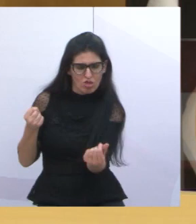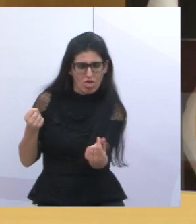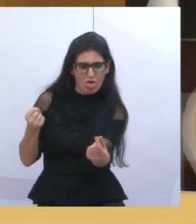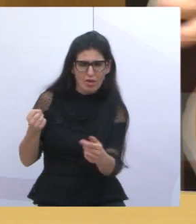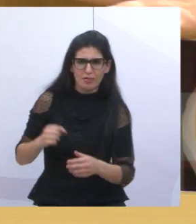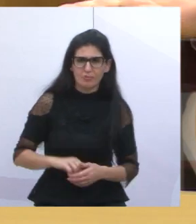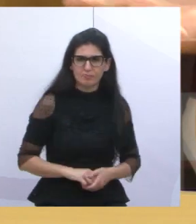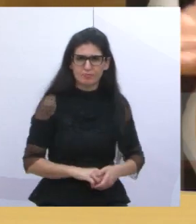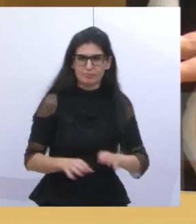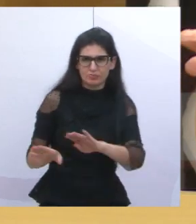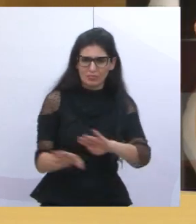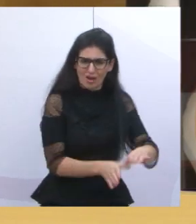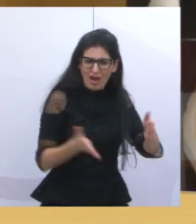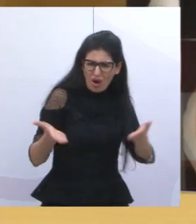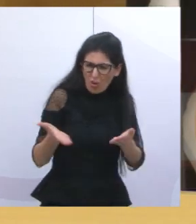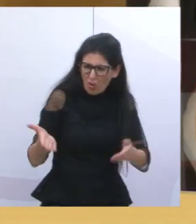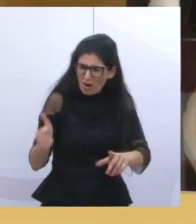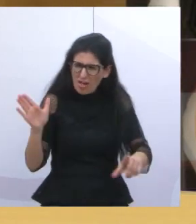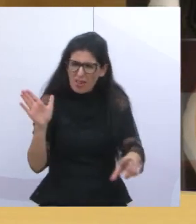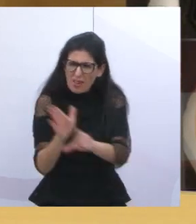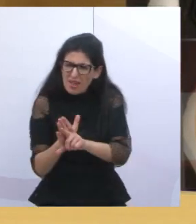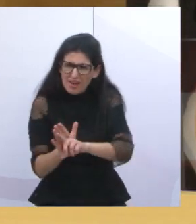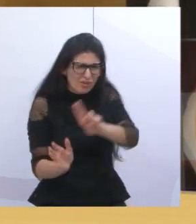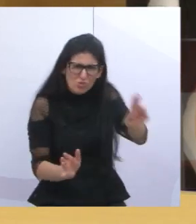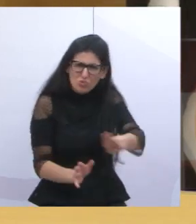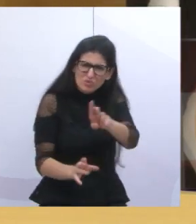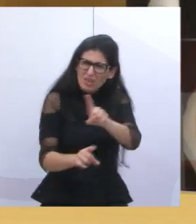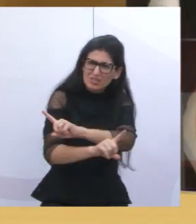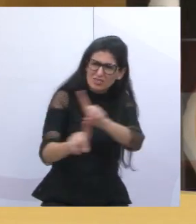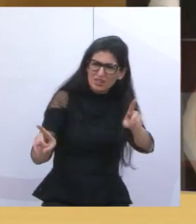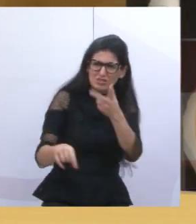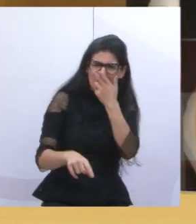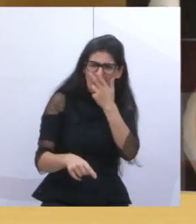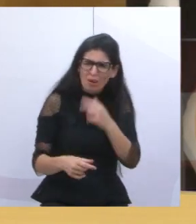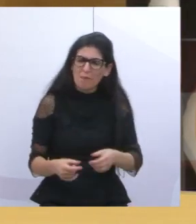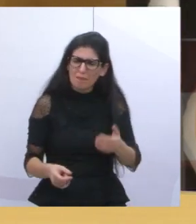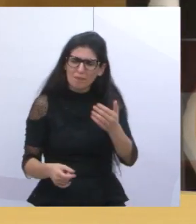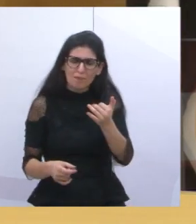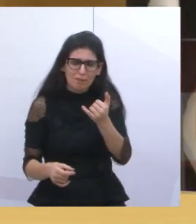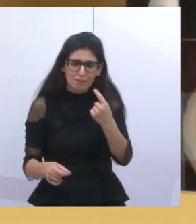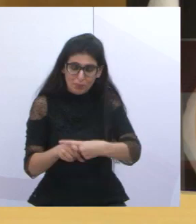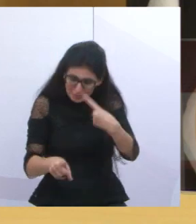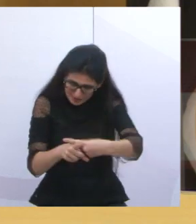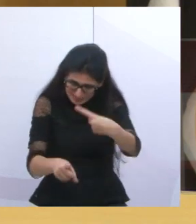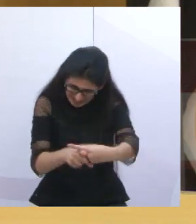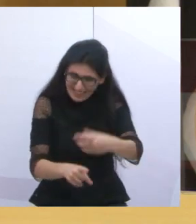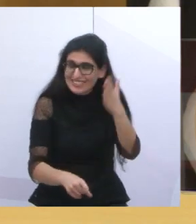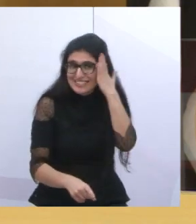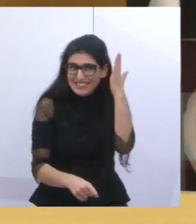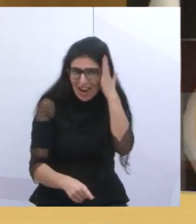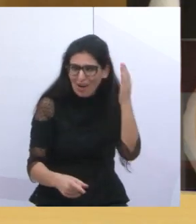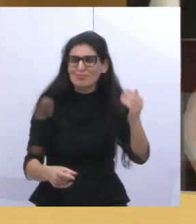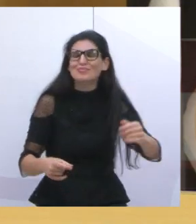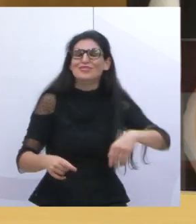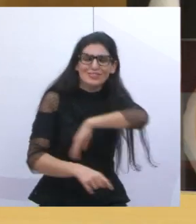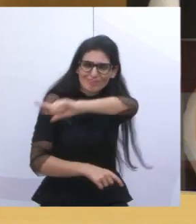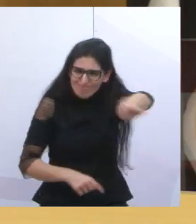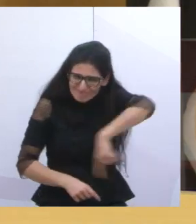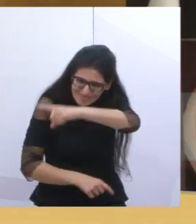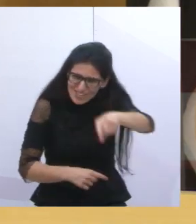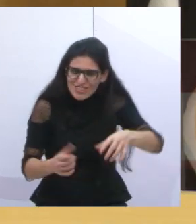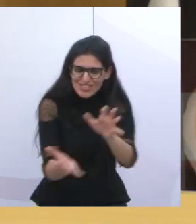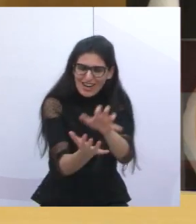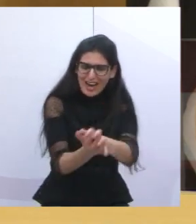que não vamos nem usar ela mais, porque vocês sabem que a cidade de Jacareí está quase toda asfaltada. Então a pretensão desse